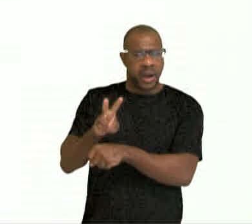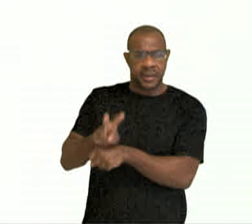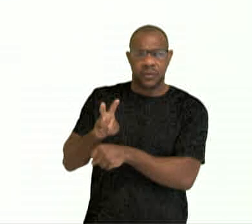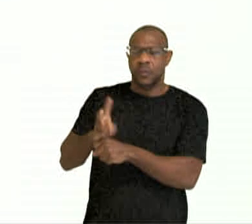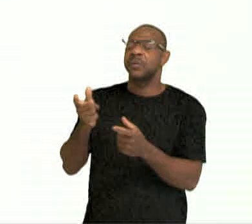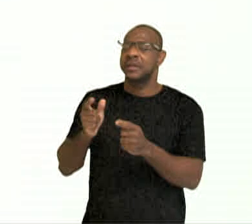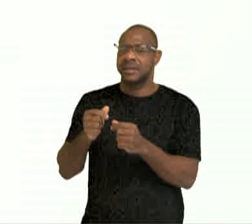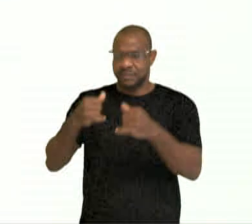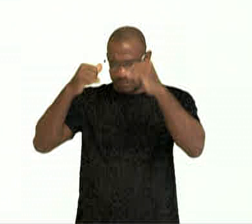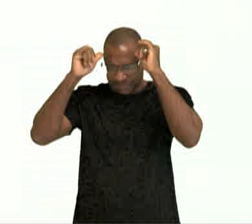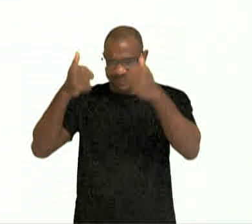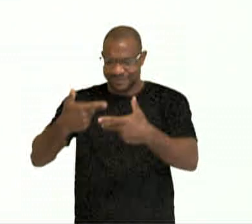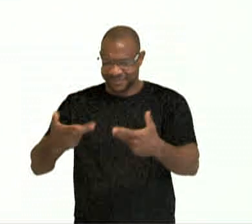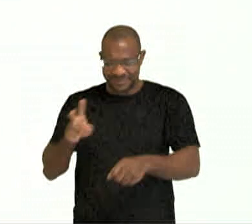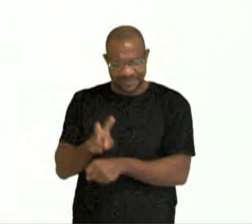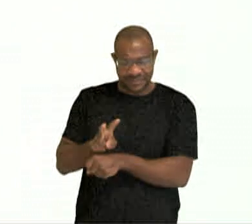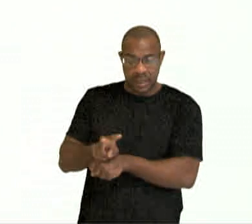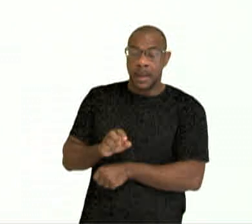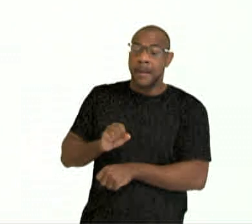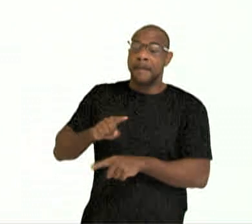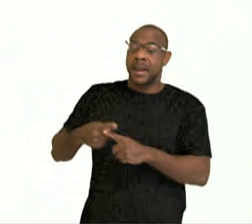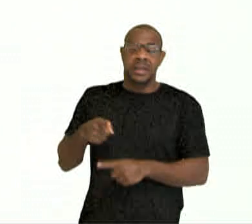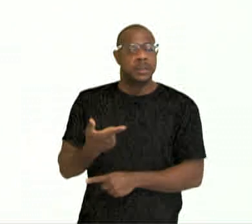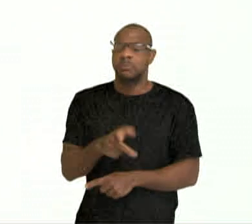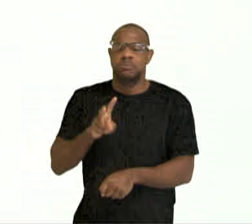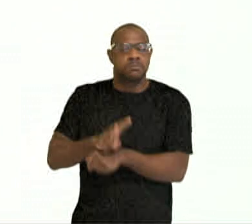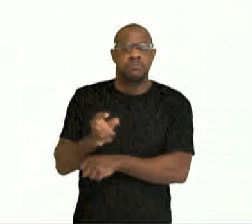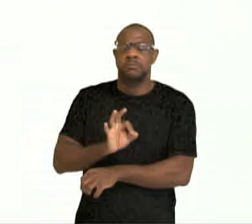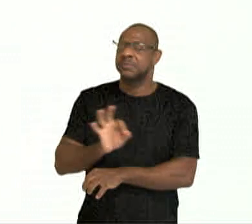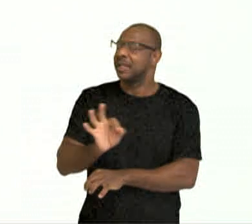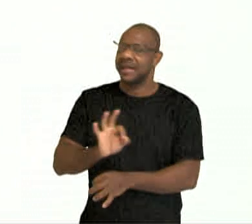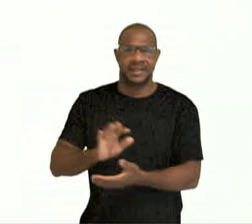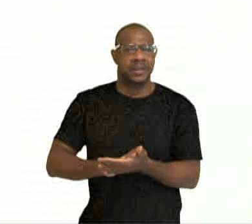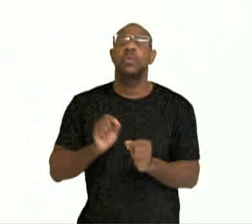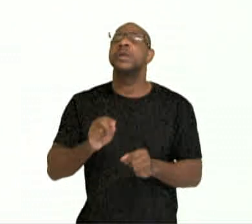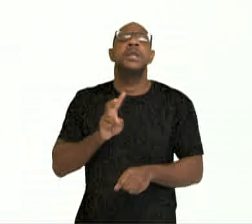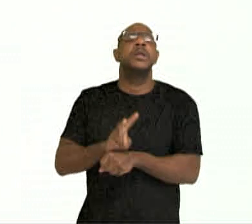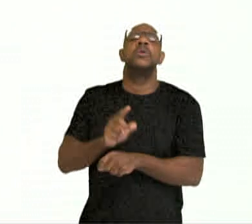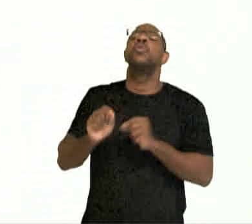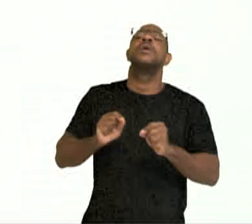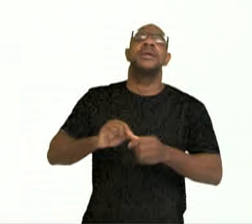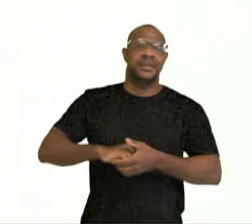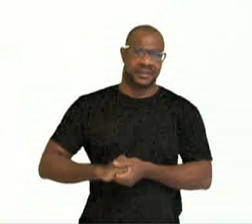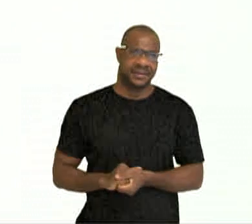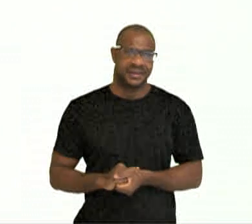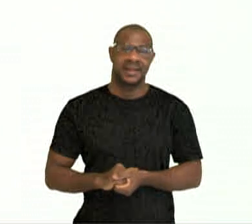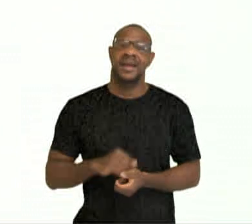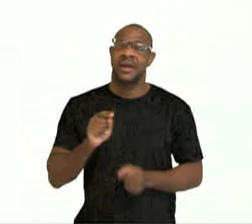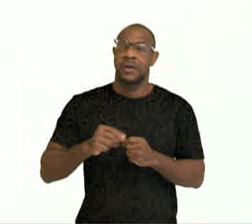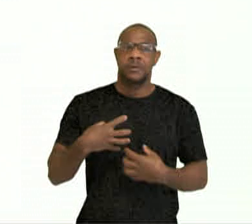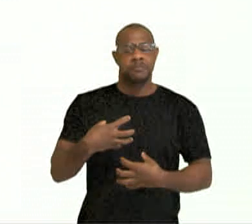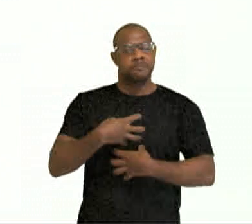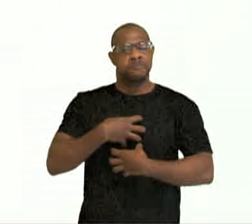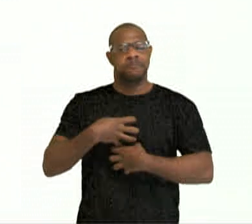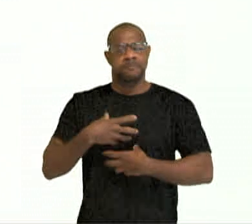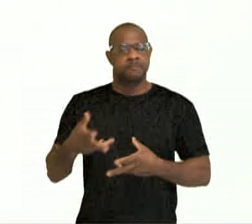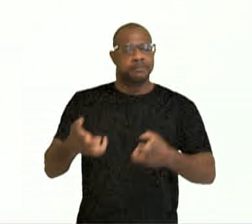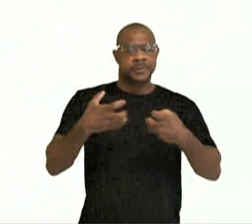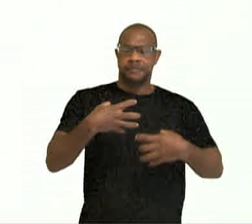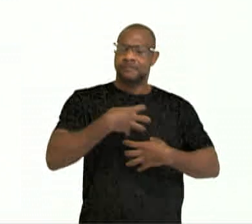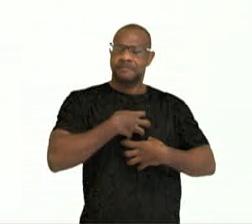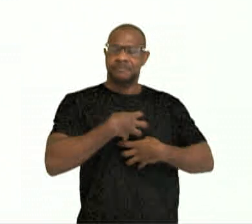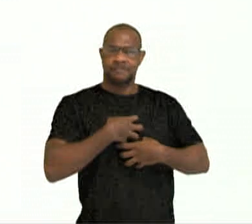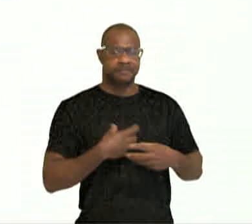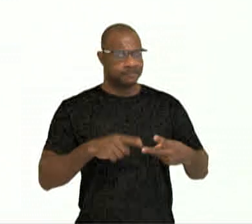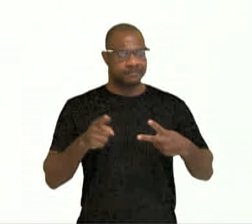rebanhos. Todavia, ele não arrebanha bois nem ovelhas. O que ele arrebanha? Ele arrebanha sensações, né? E